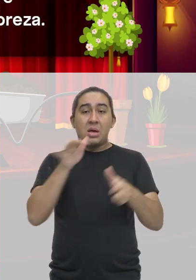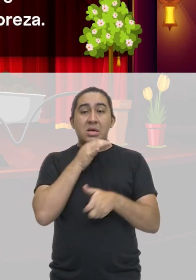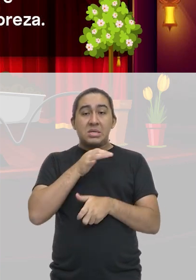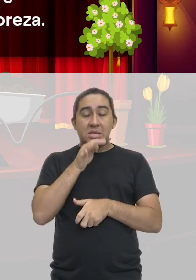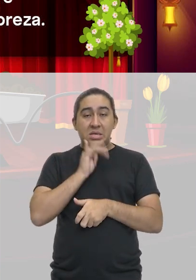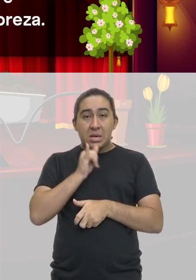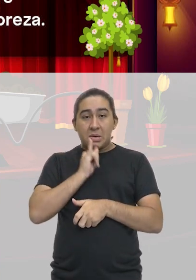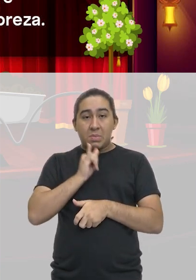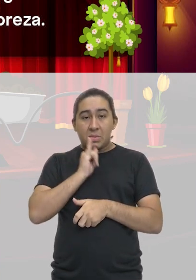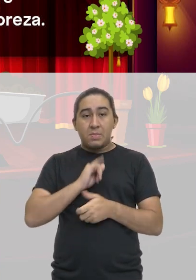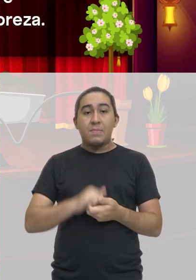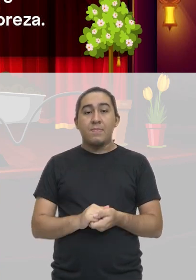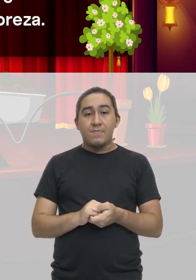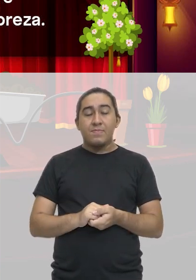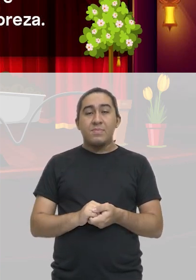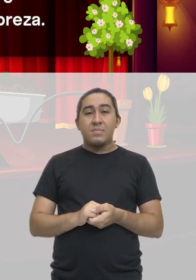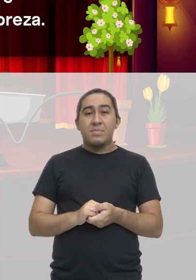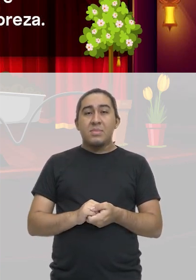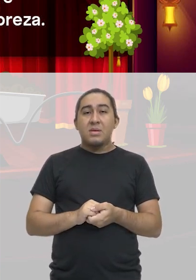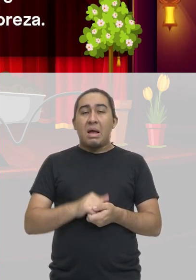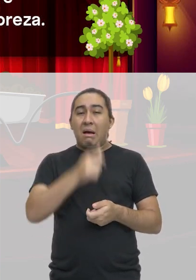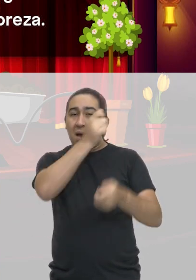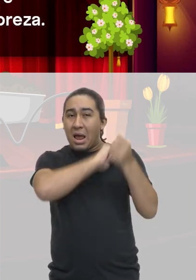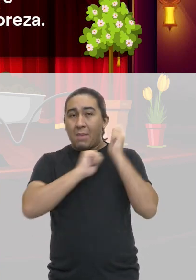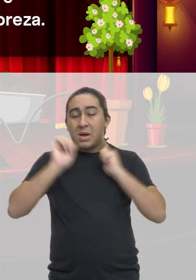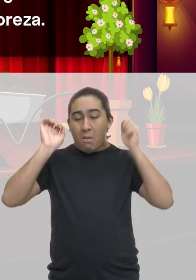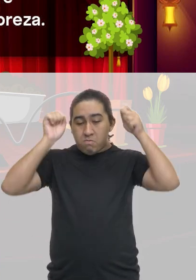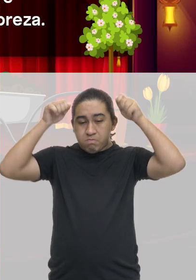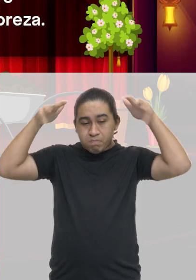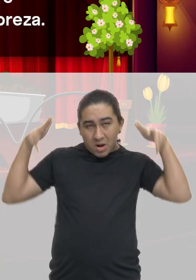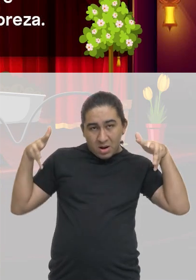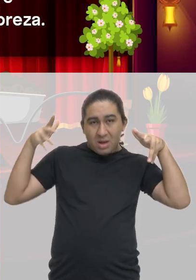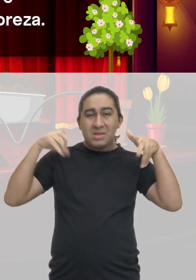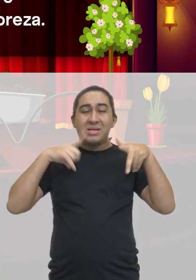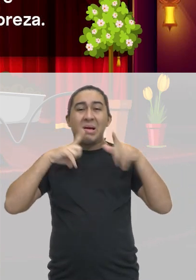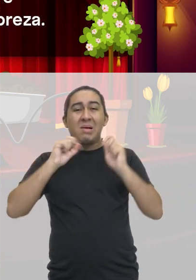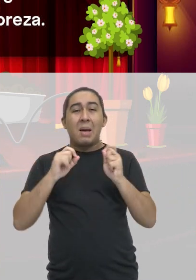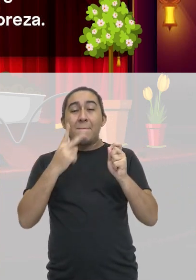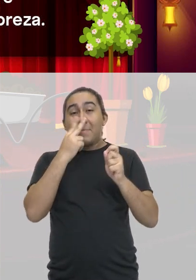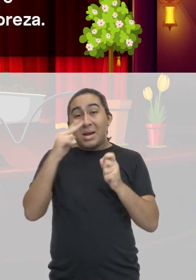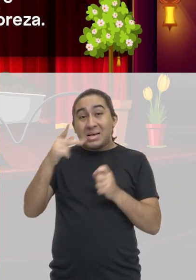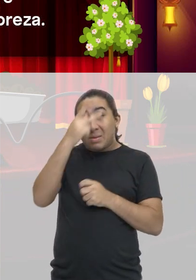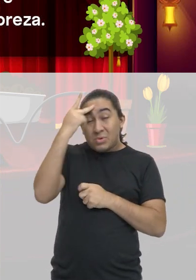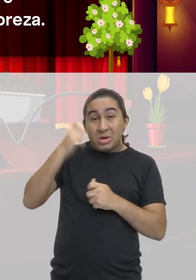Exemplo, cabelos desarrumados podem indicar descuido ou